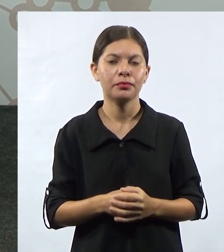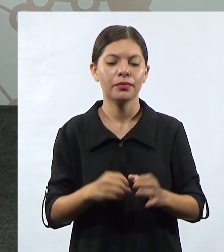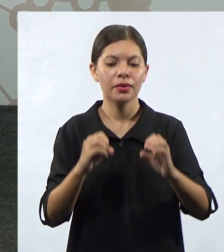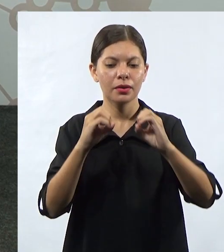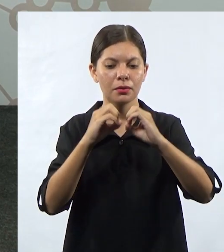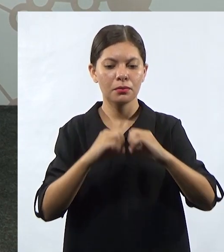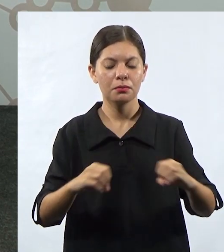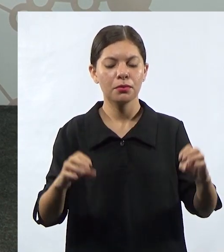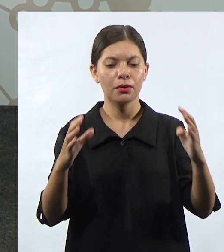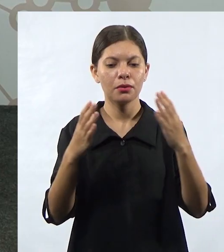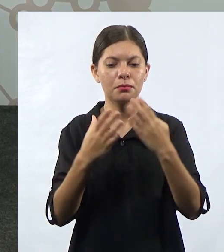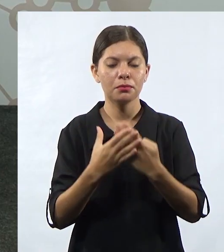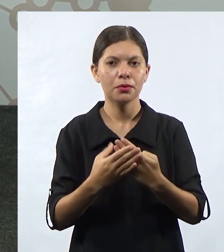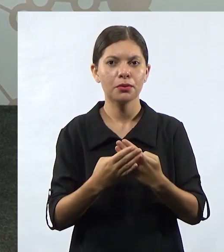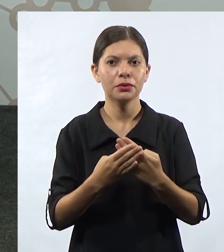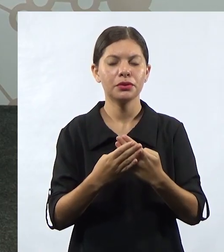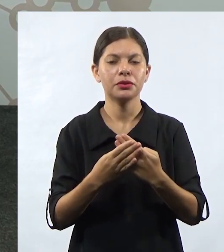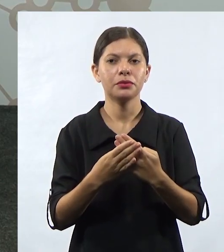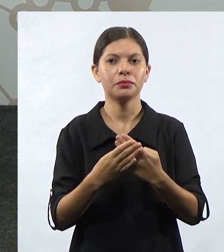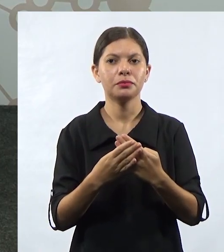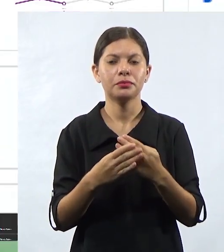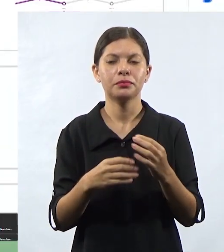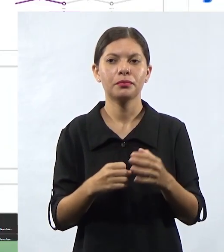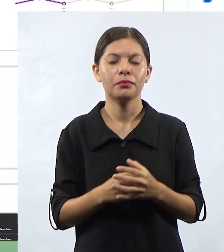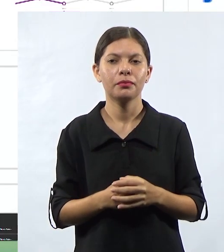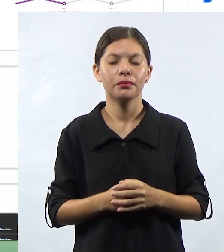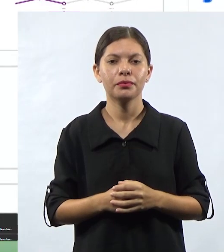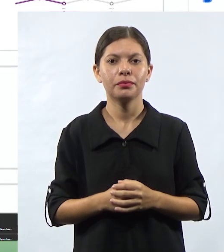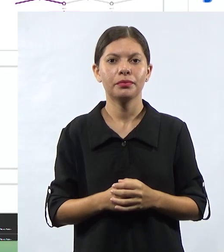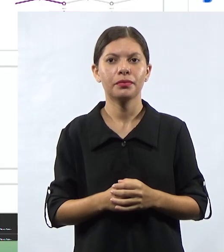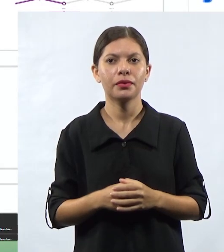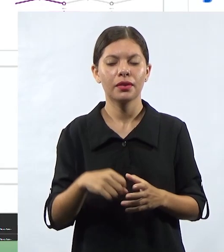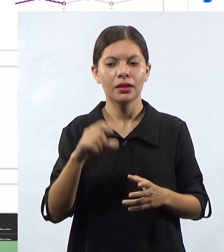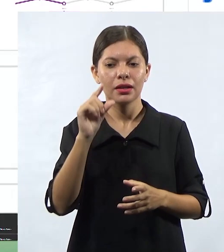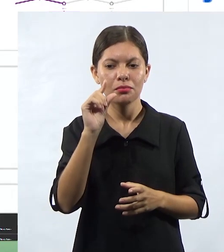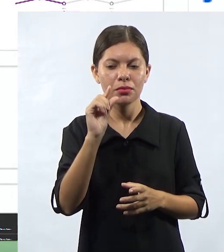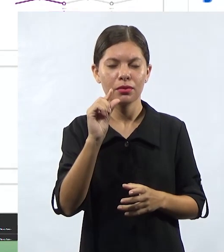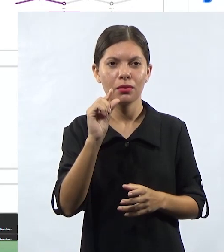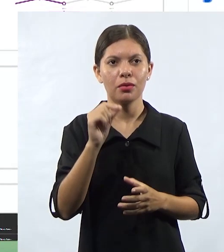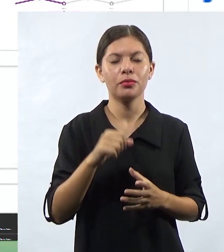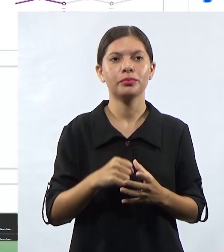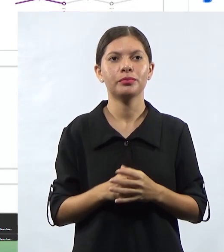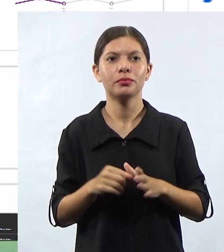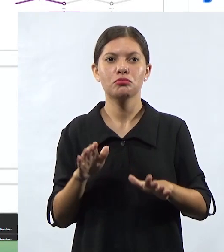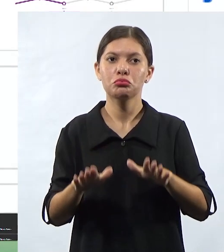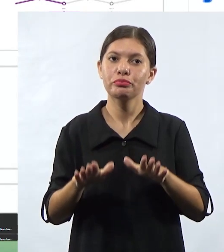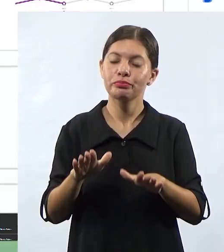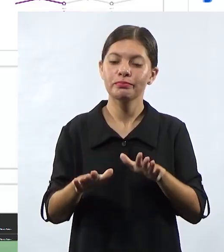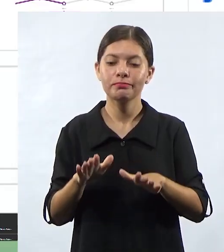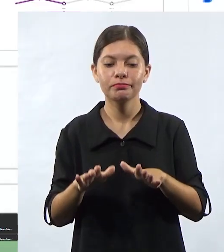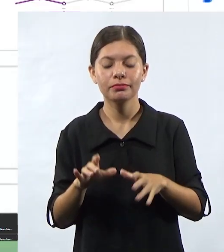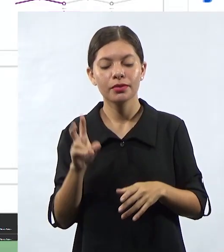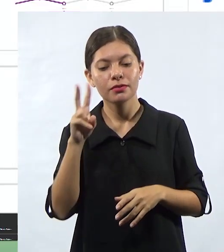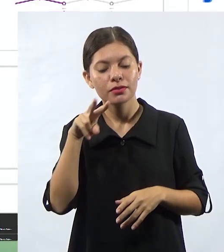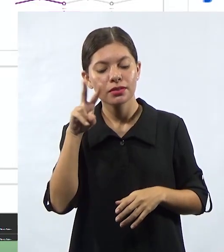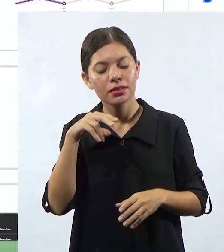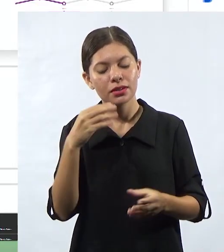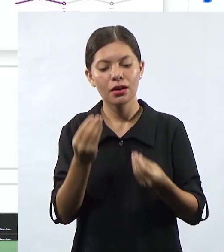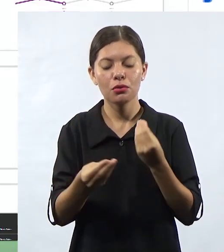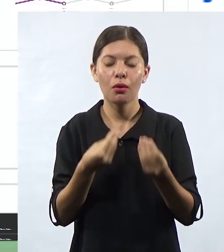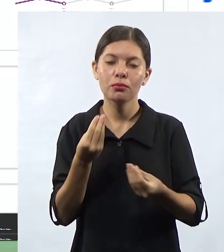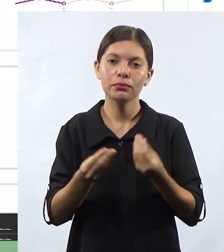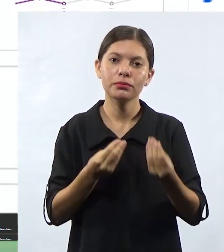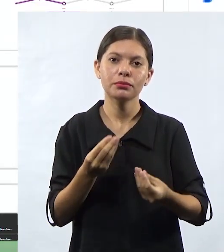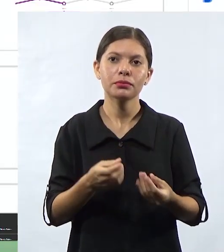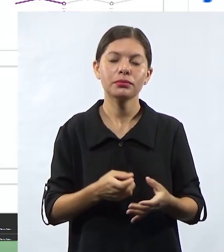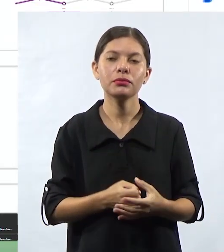O próprio PowerPoint também, que a gente viu que ficou menorzinha, né? A gente viu que no PowerPoint ela... Depende de como que você vai visualizar.